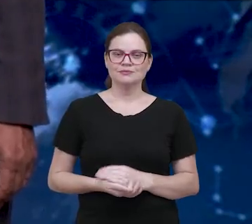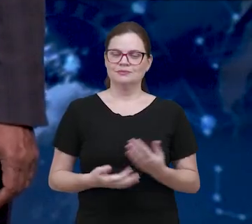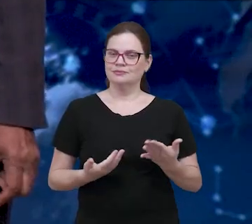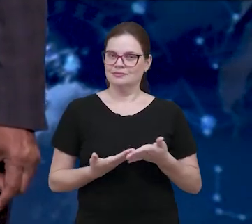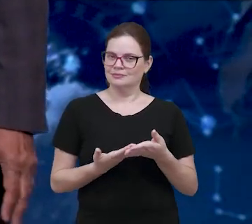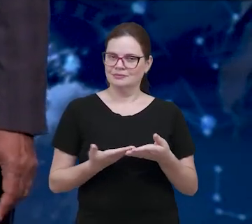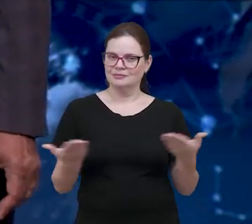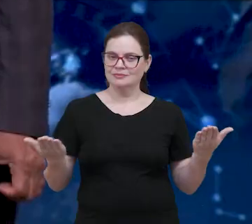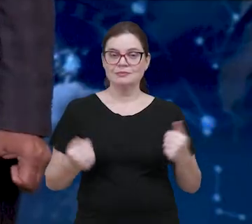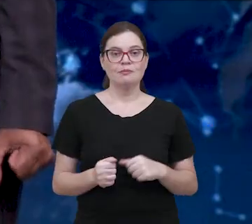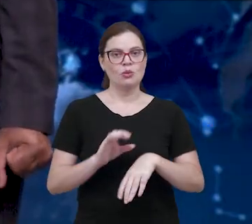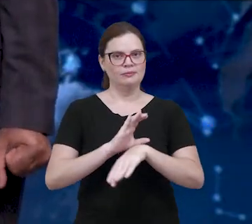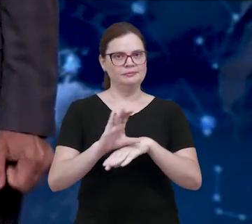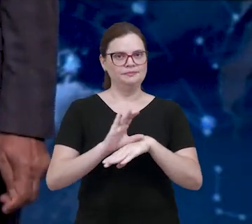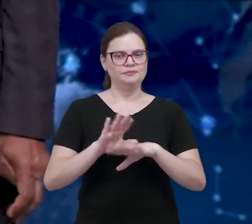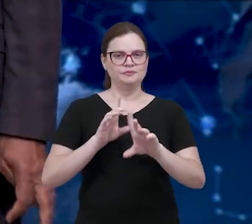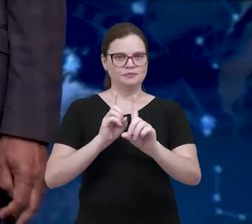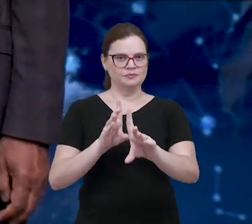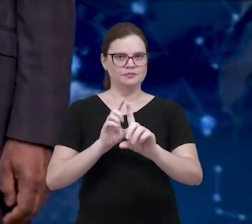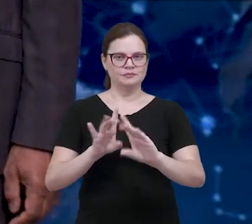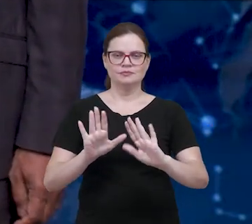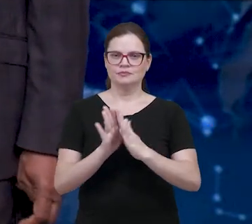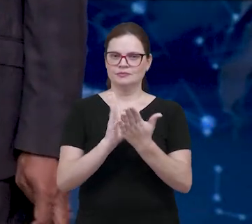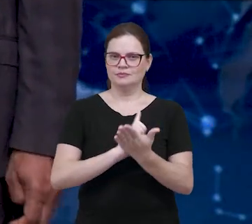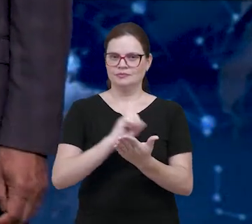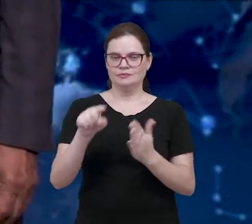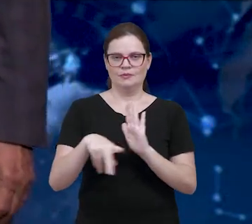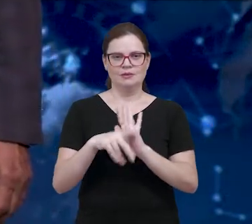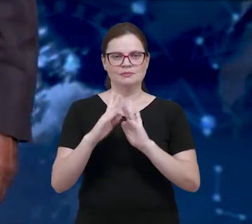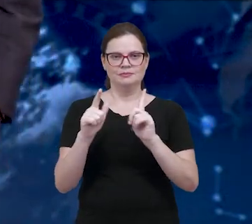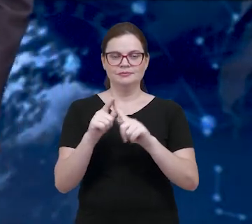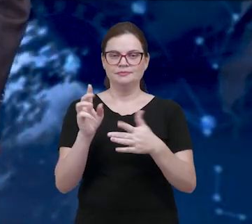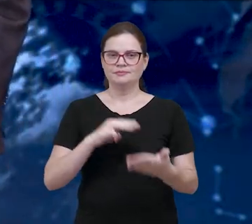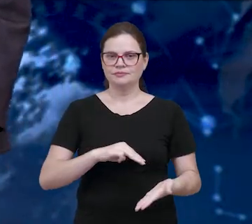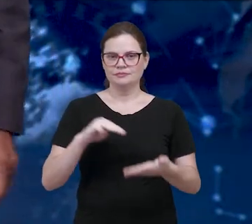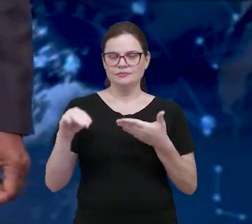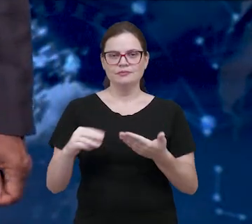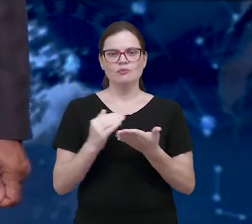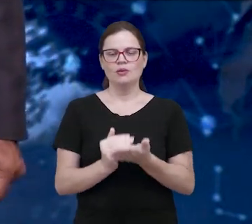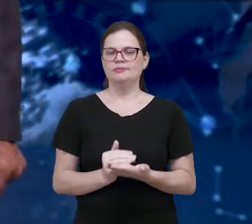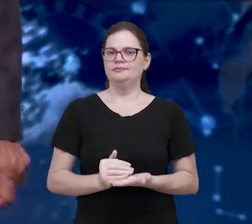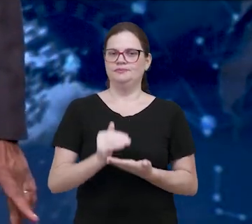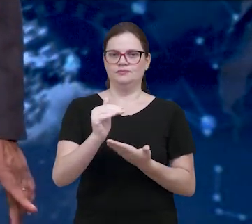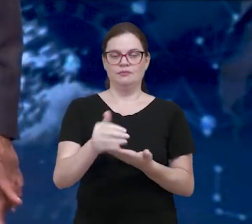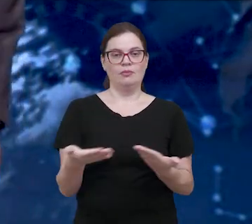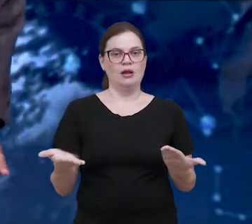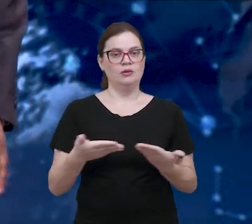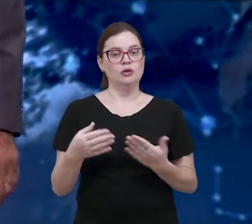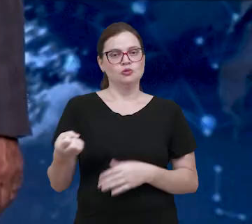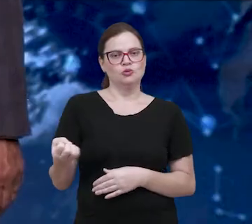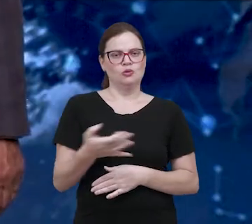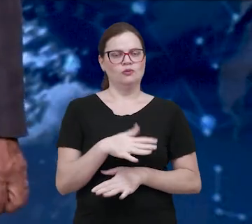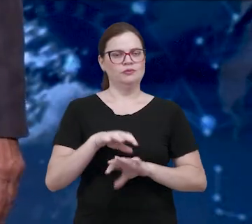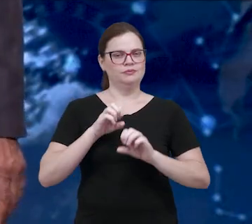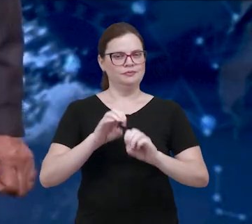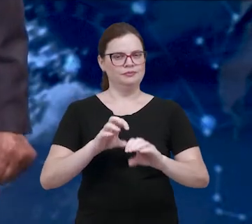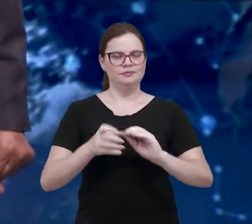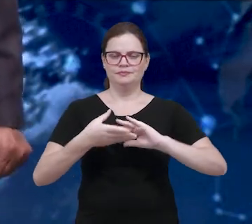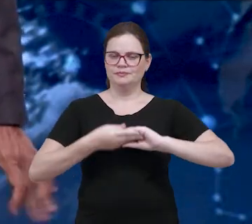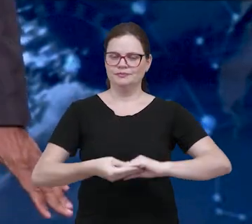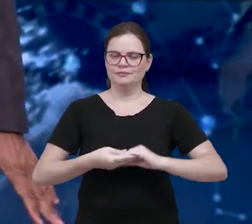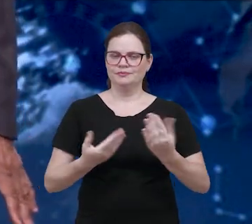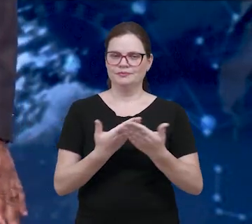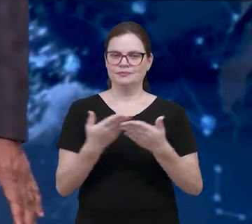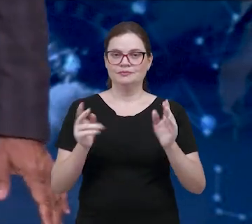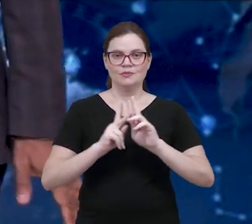Irmãos do curso de doutrina bíblica da Igreja Cristã Maranata, nós estamos dando início a mais um ensino. Saudamos a todos com a paz do